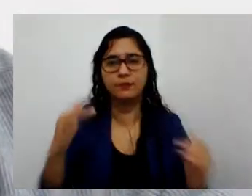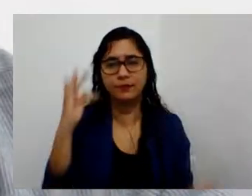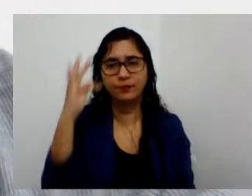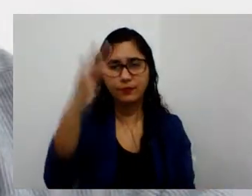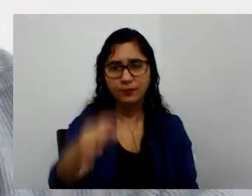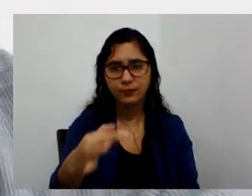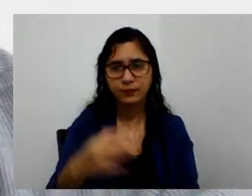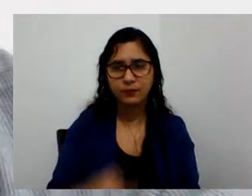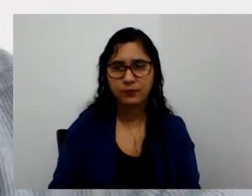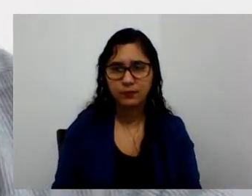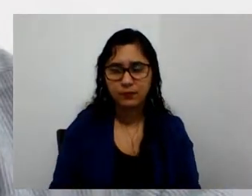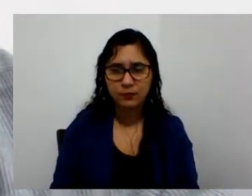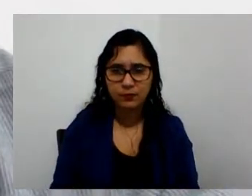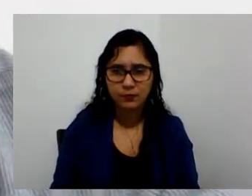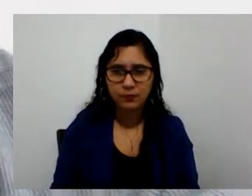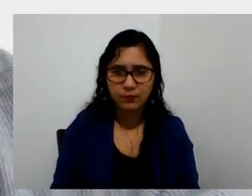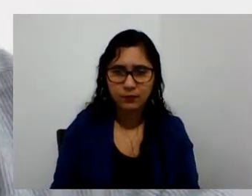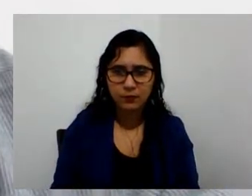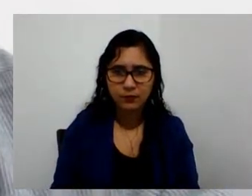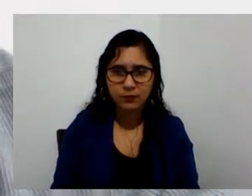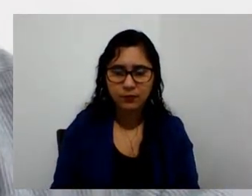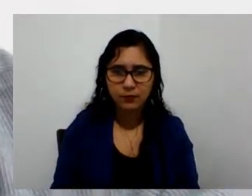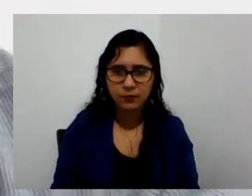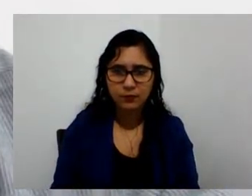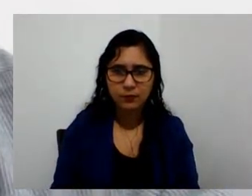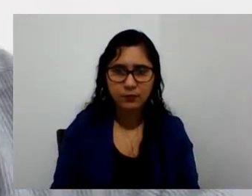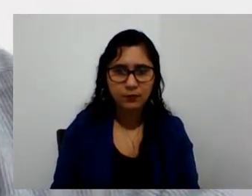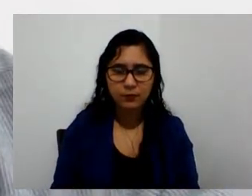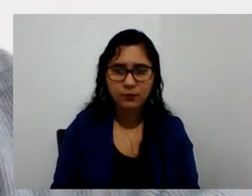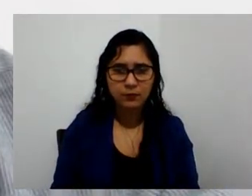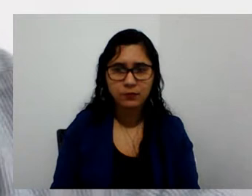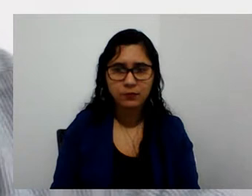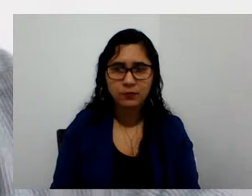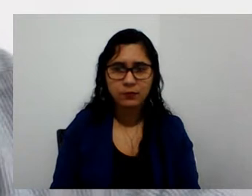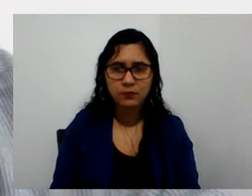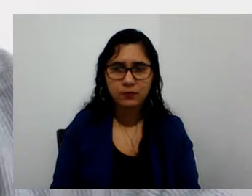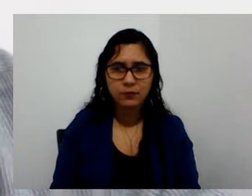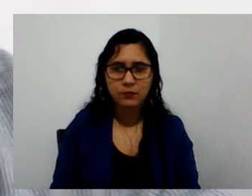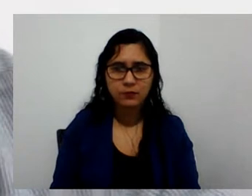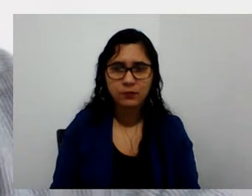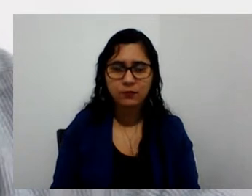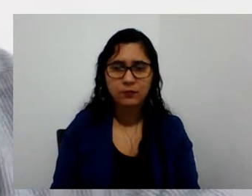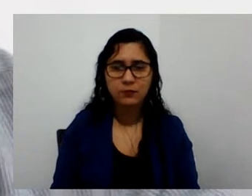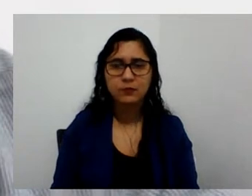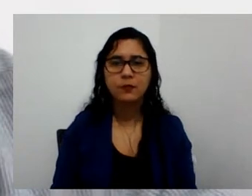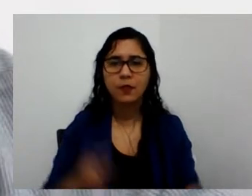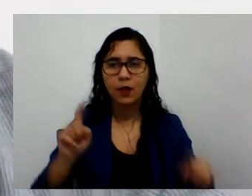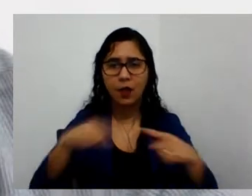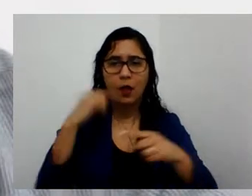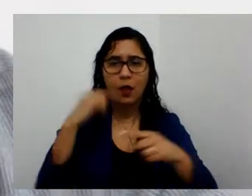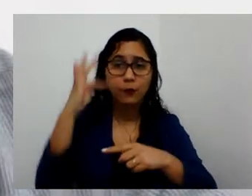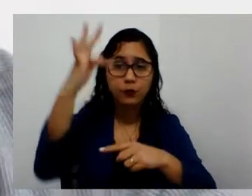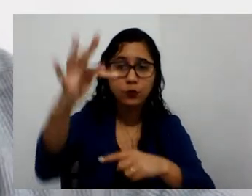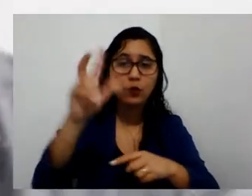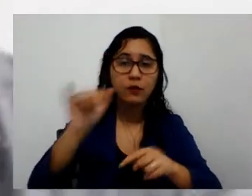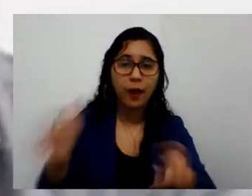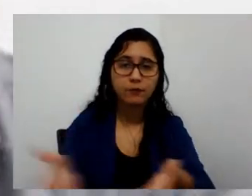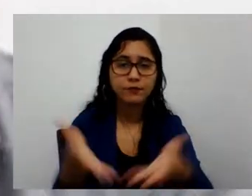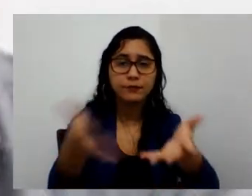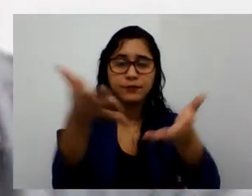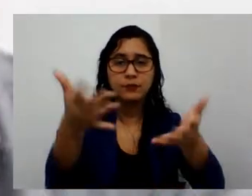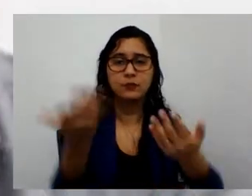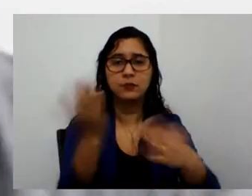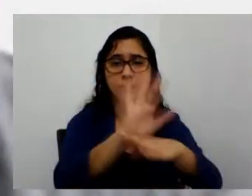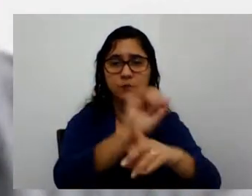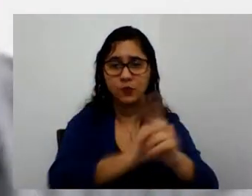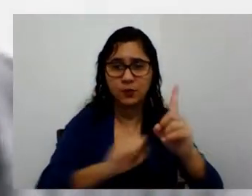sabe que eles têm um retorno muito grande. E como o Rodrigo comentou